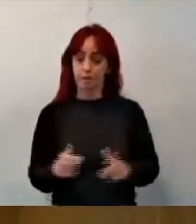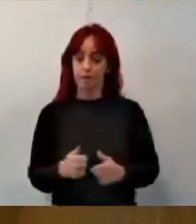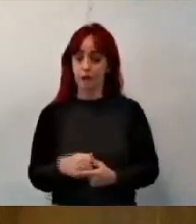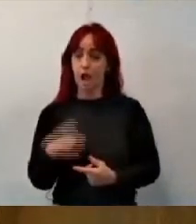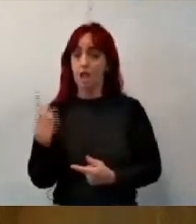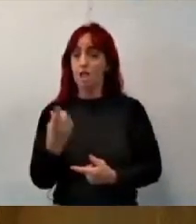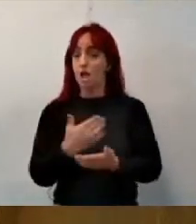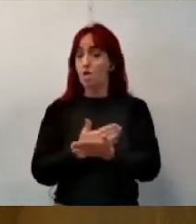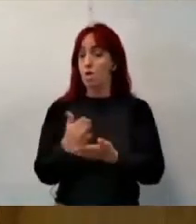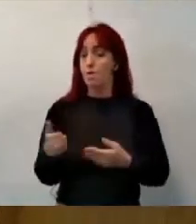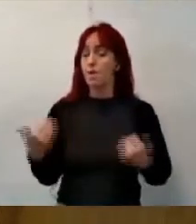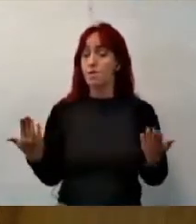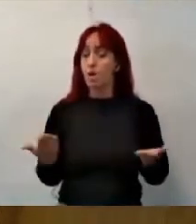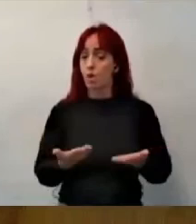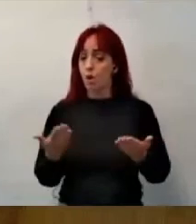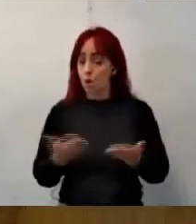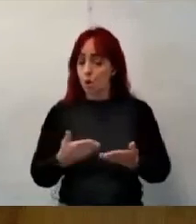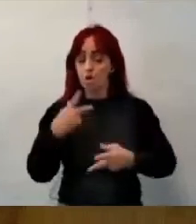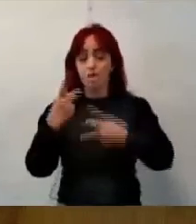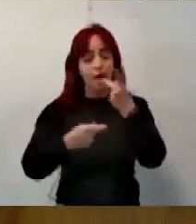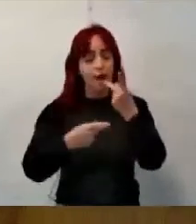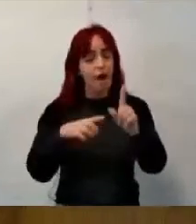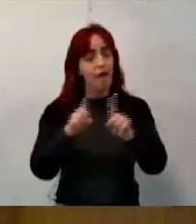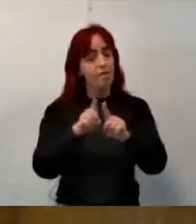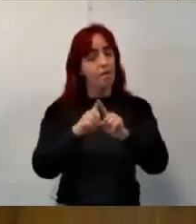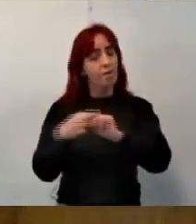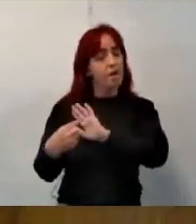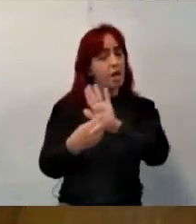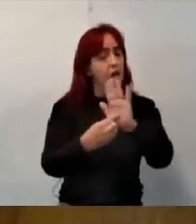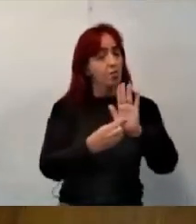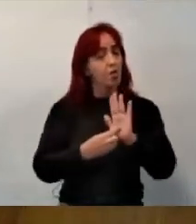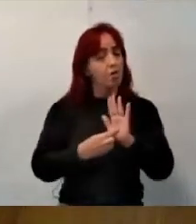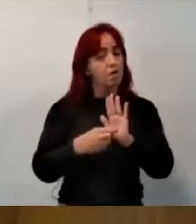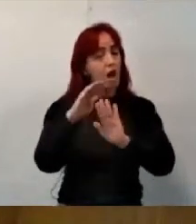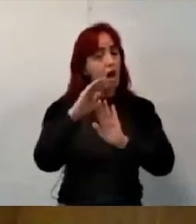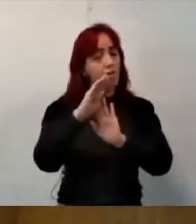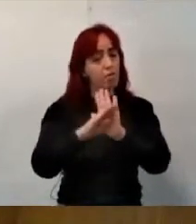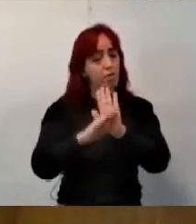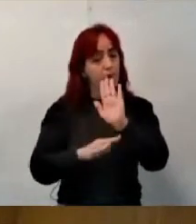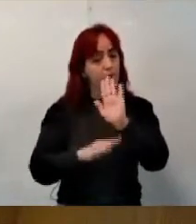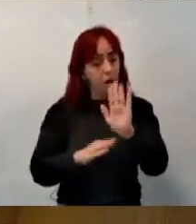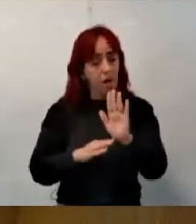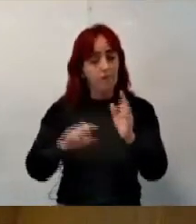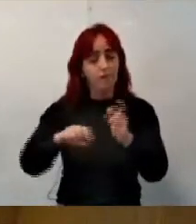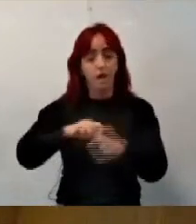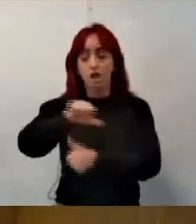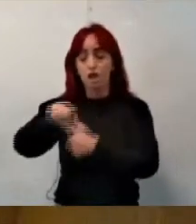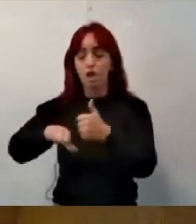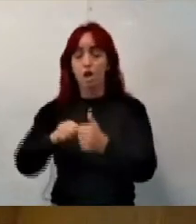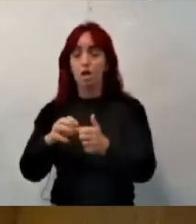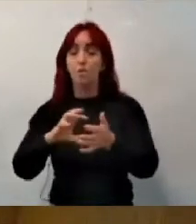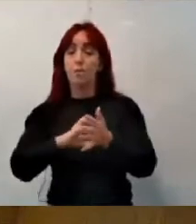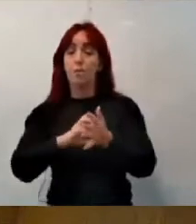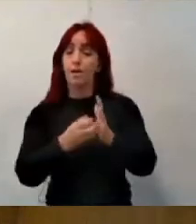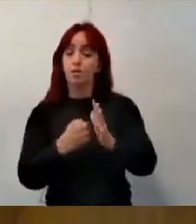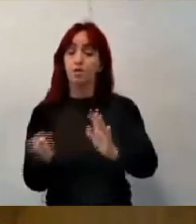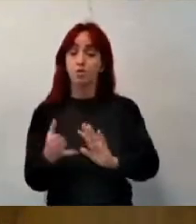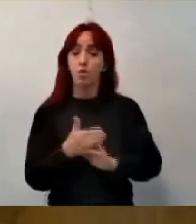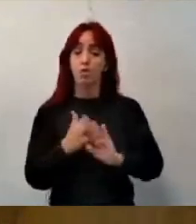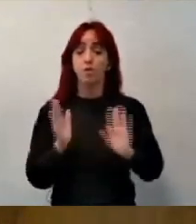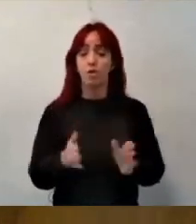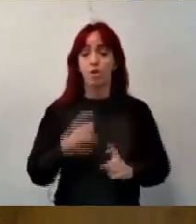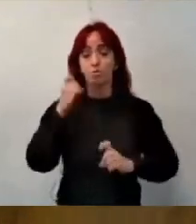questão que passa pro partido novo agora uma grande preocupação que é o afã da Prefeitura de não discutir o